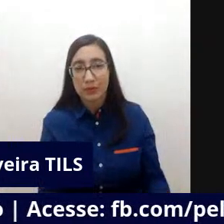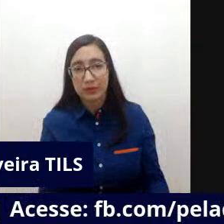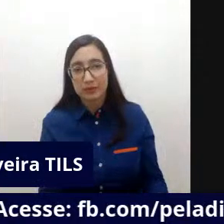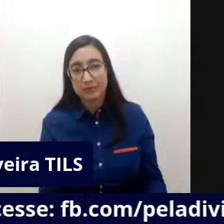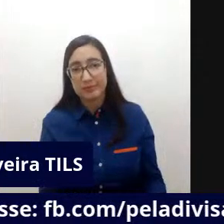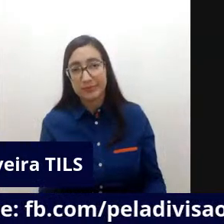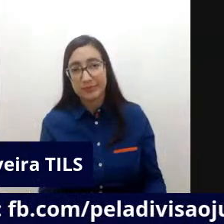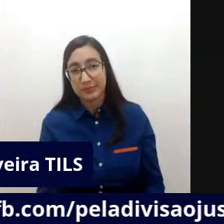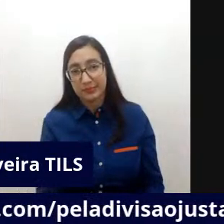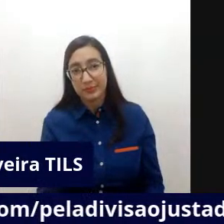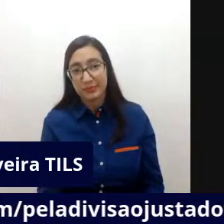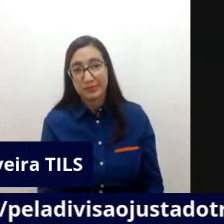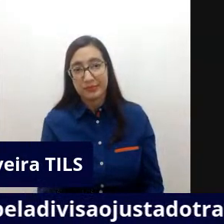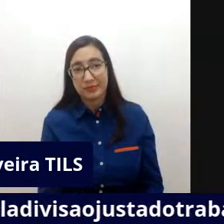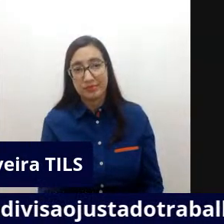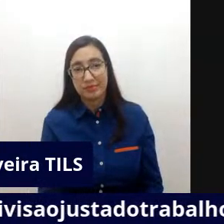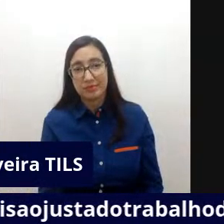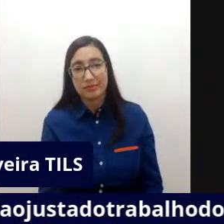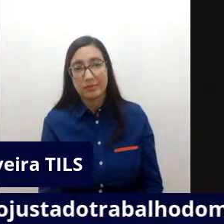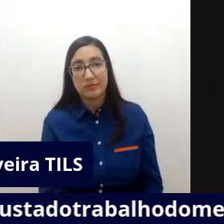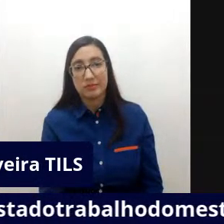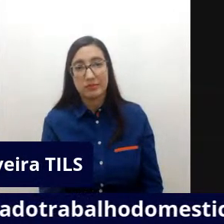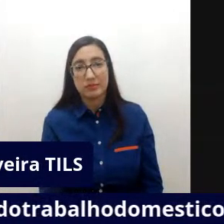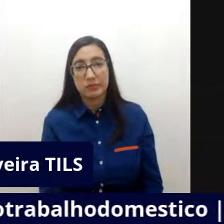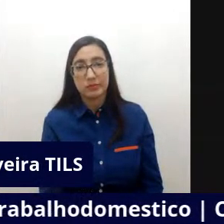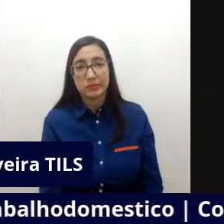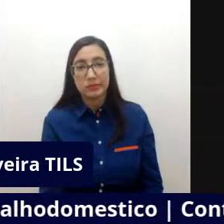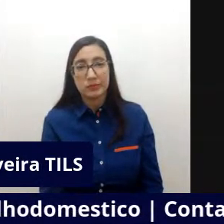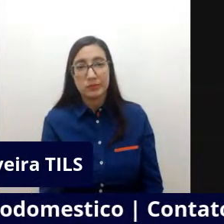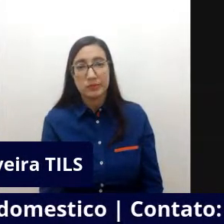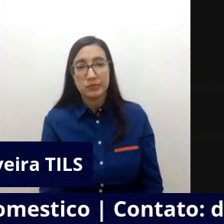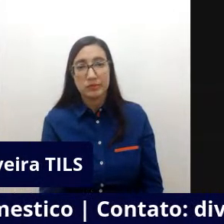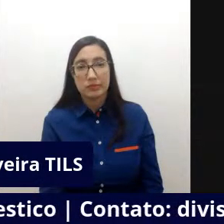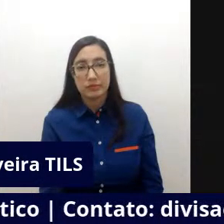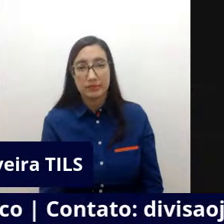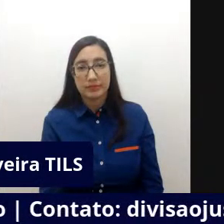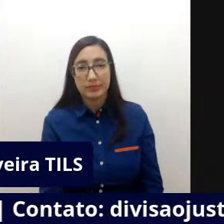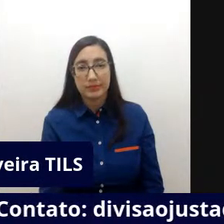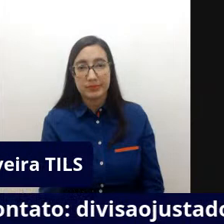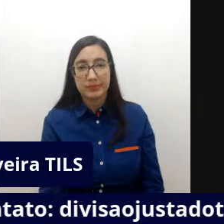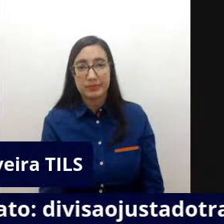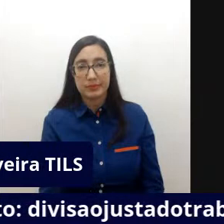outras pessoas podem ajudar, né, as empregadas domésticas nessa mobilização?